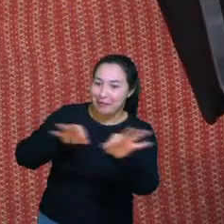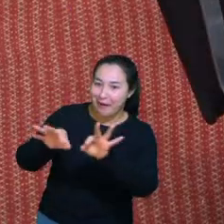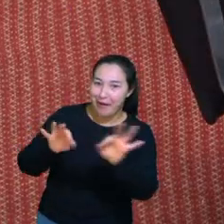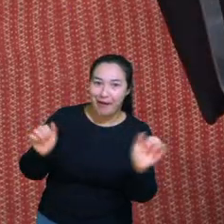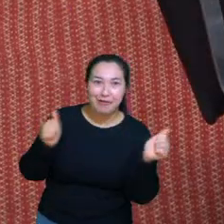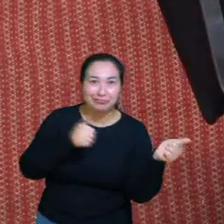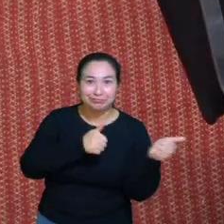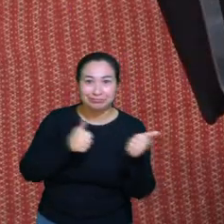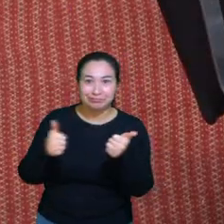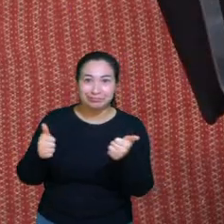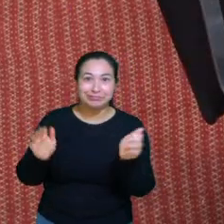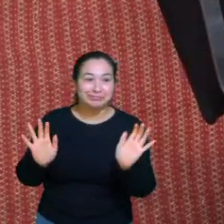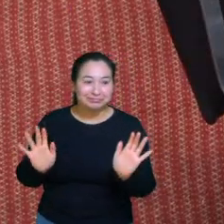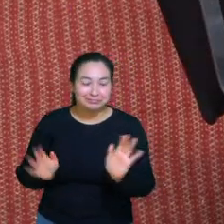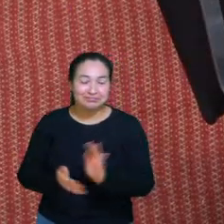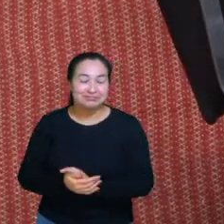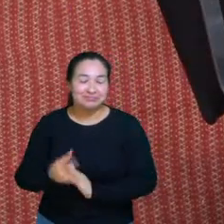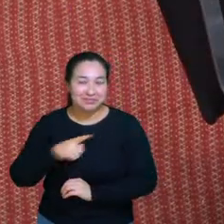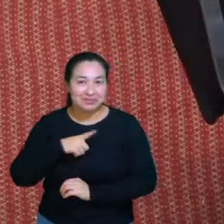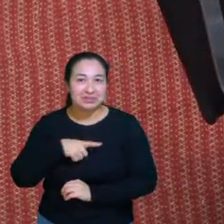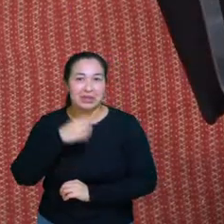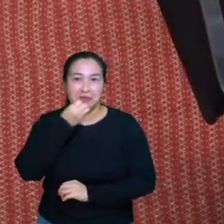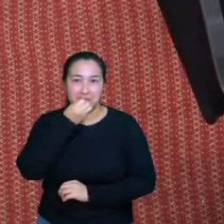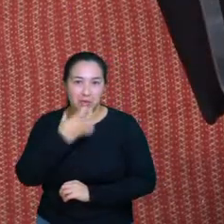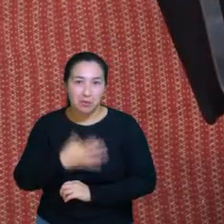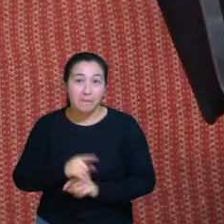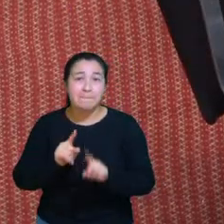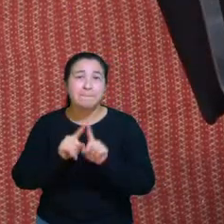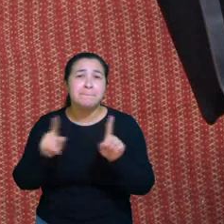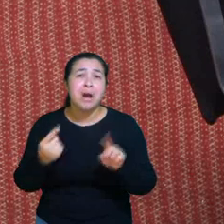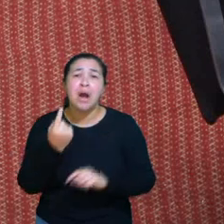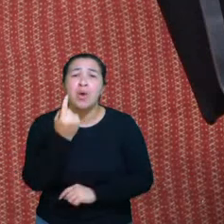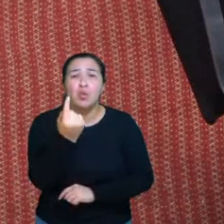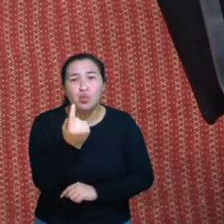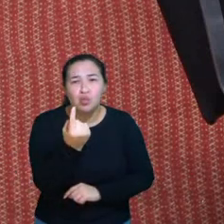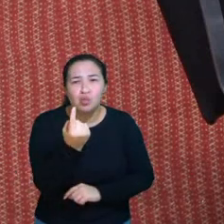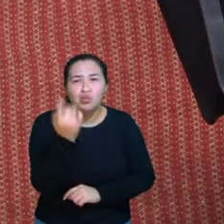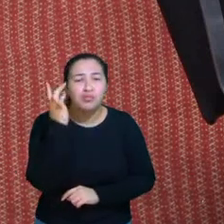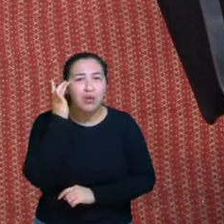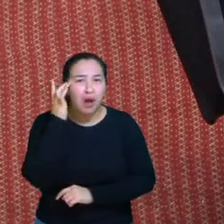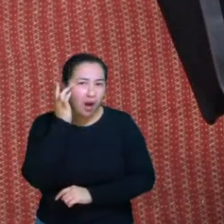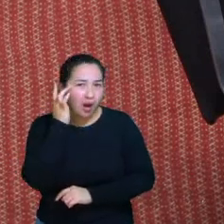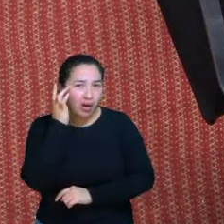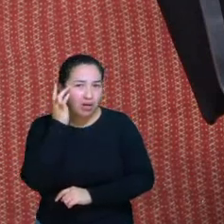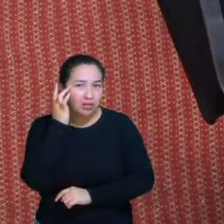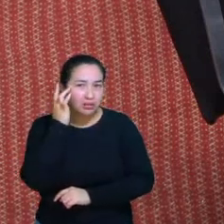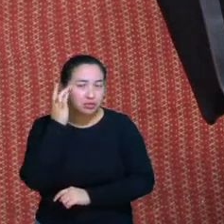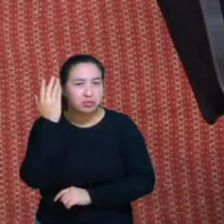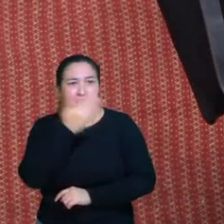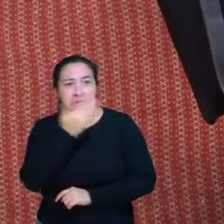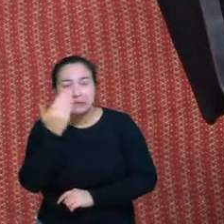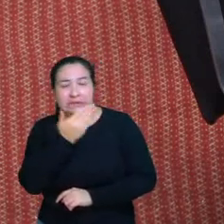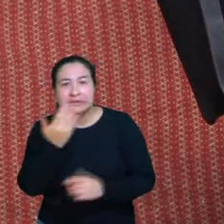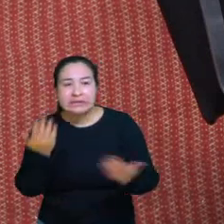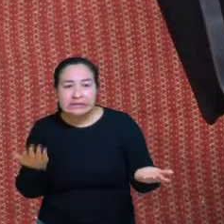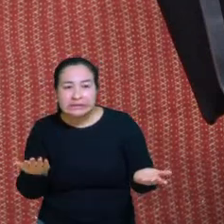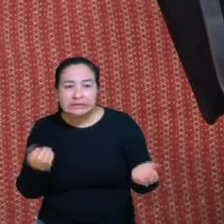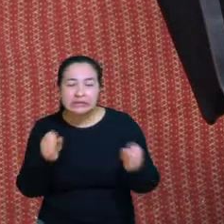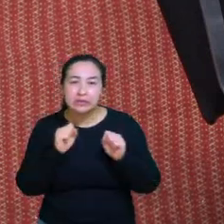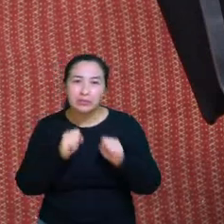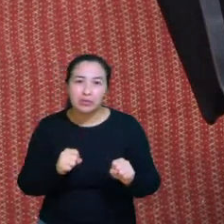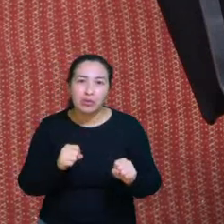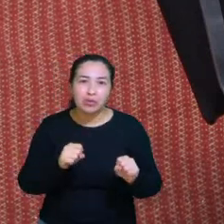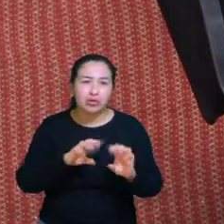antemão sai coisa boa mas tem uma questão que eu não sei se me passou despercebido ou se fica mais no